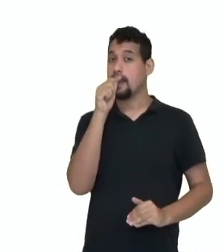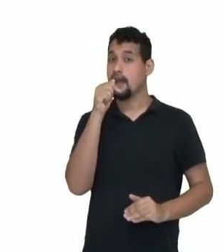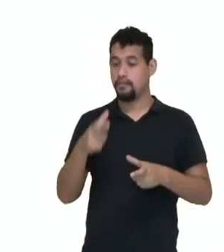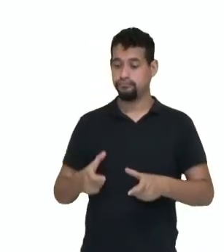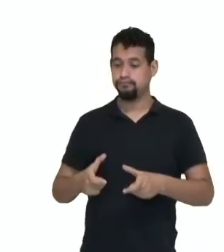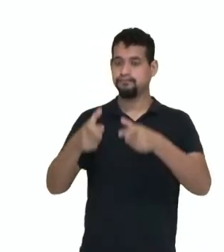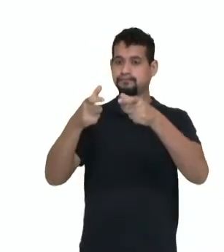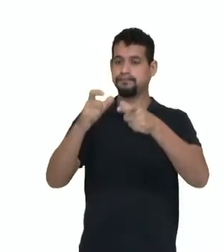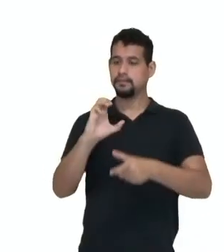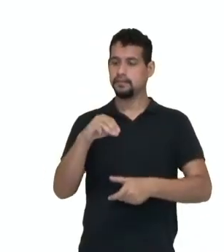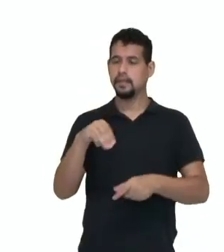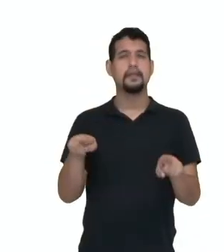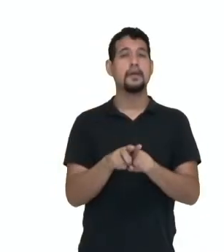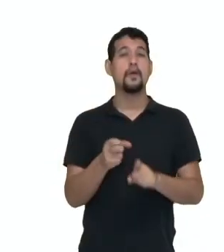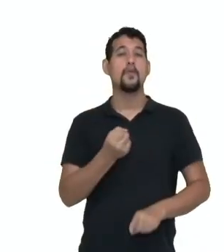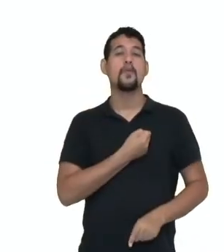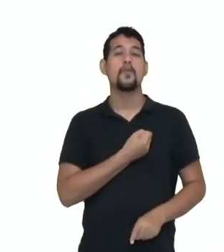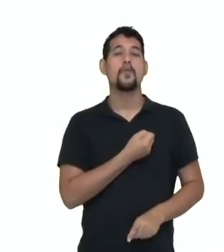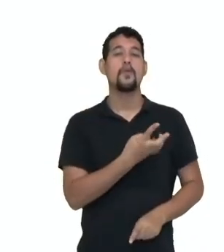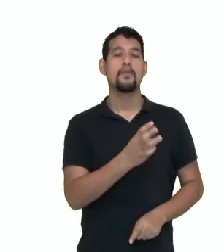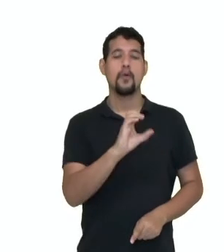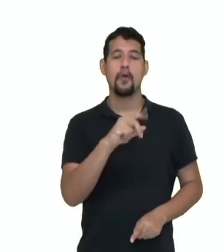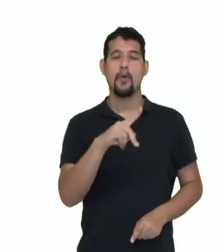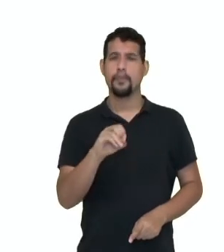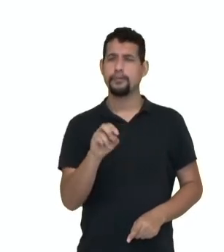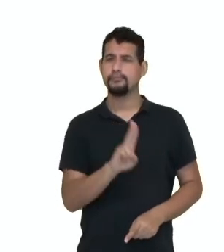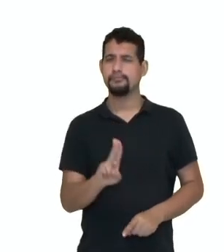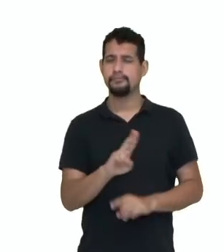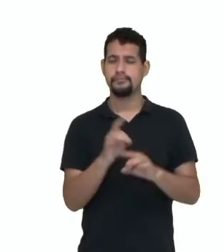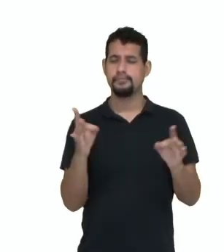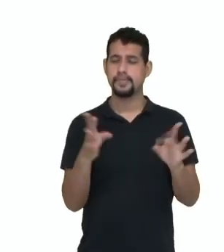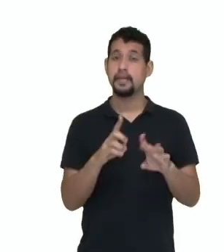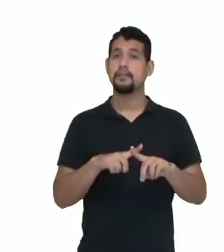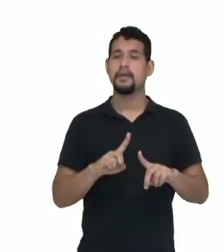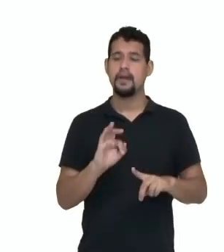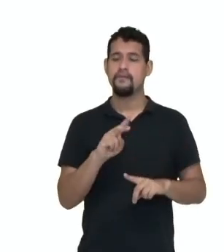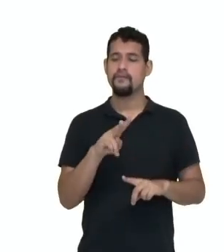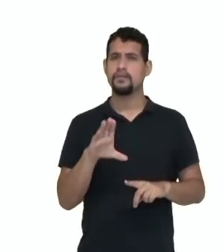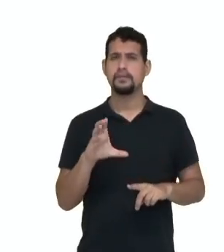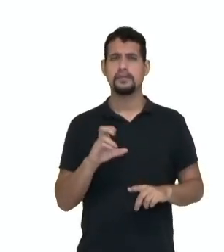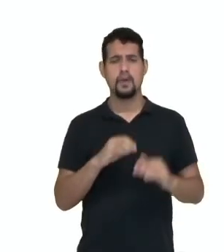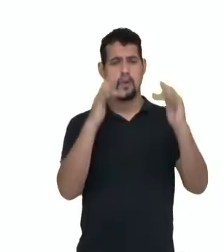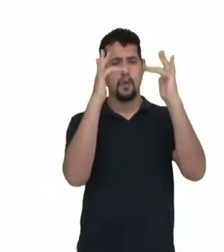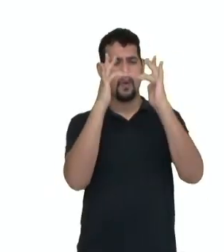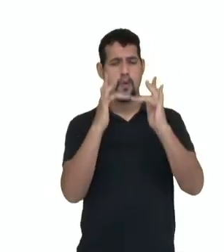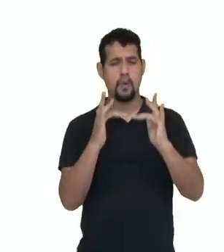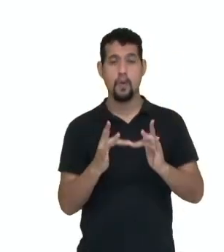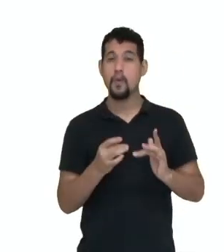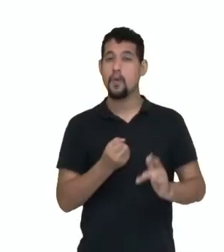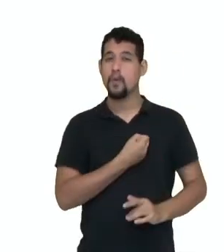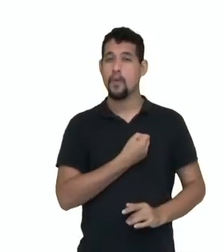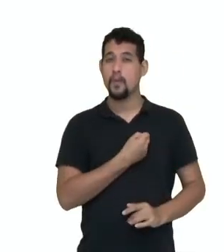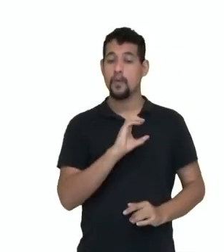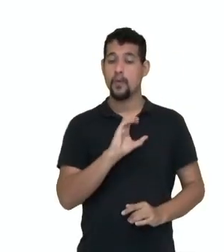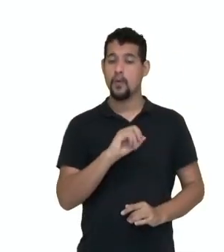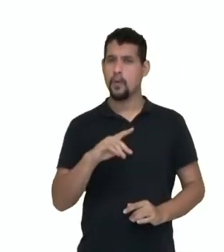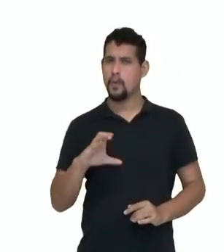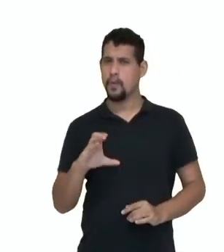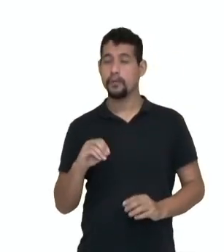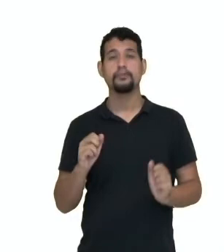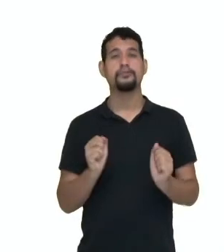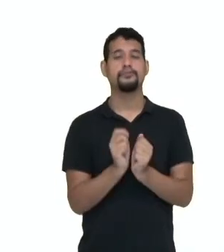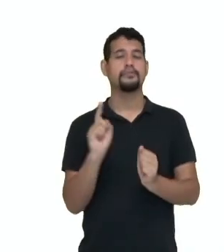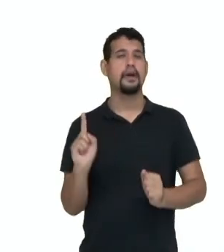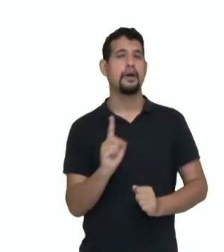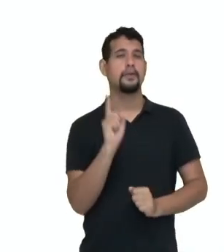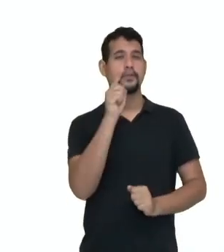recipiente em centímetros e o número de copos colocados. Então, a função relaciona o número de copos com a